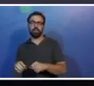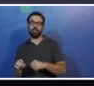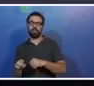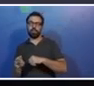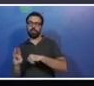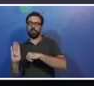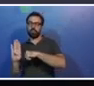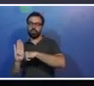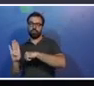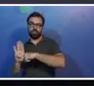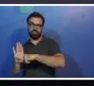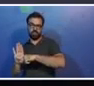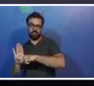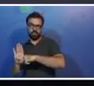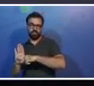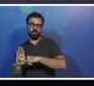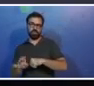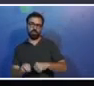beleza.